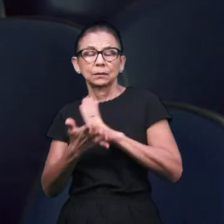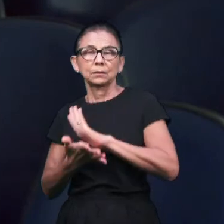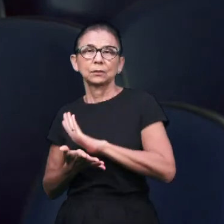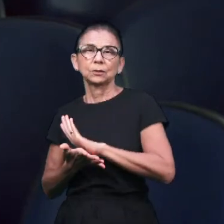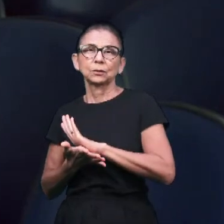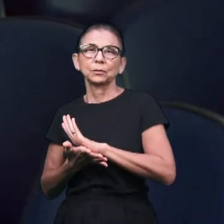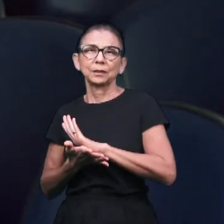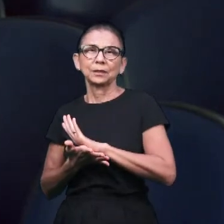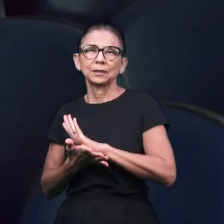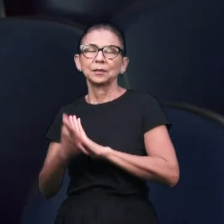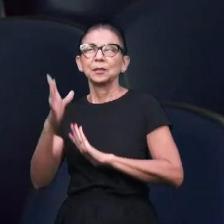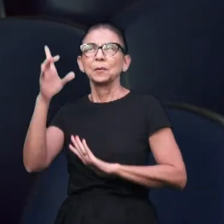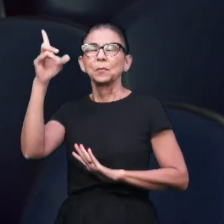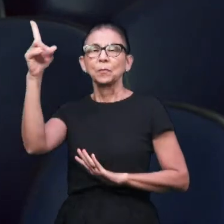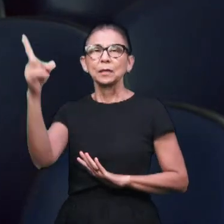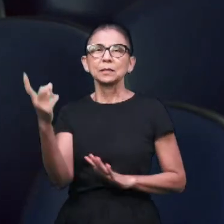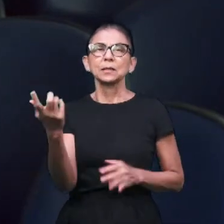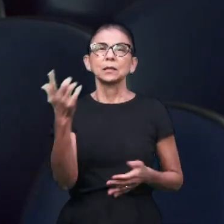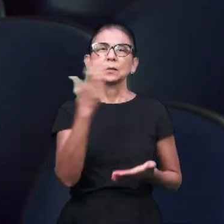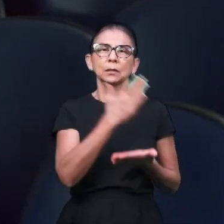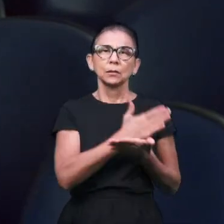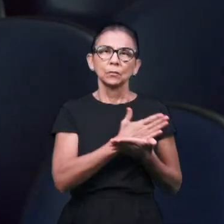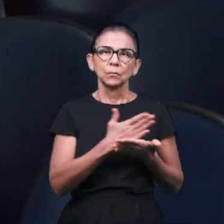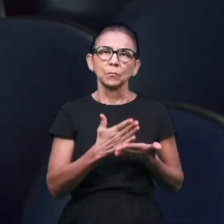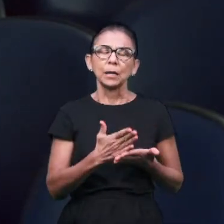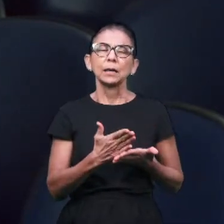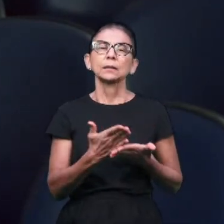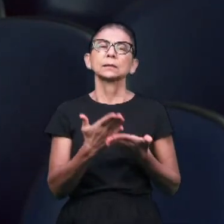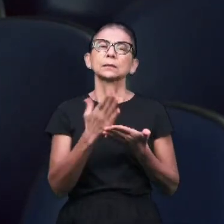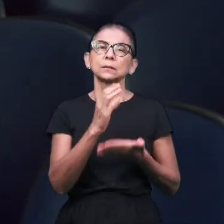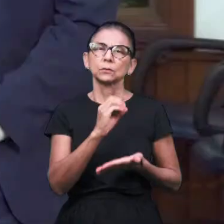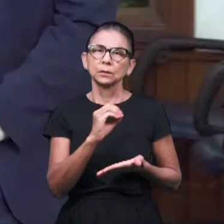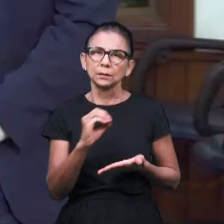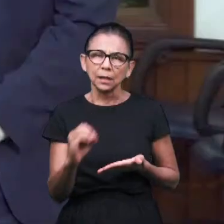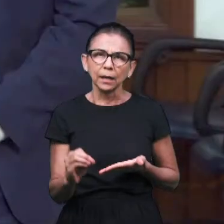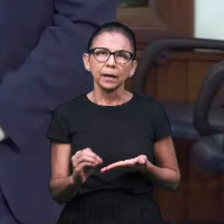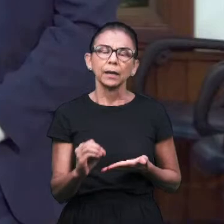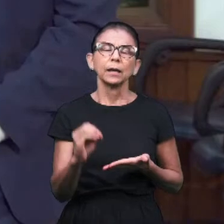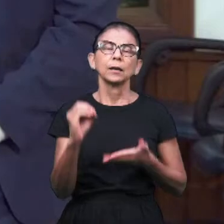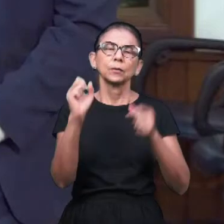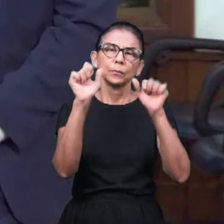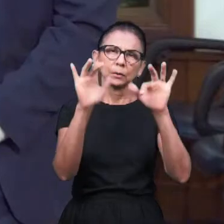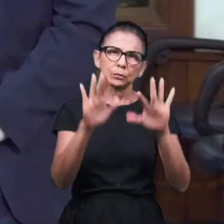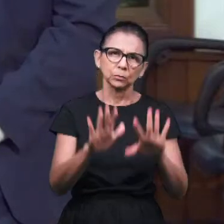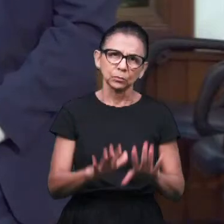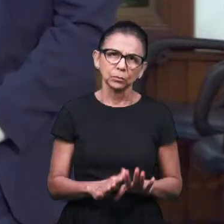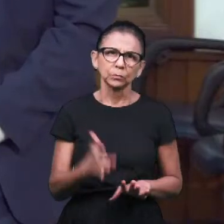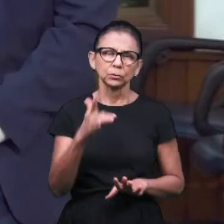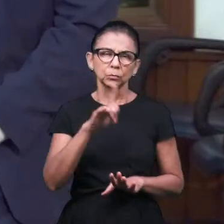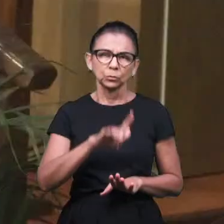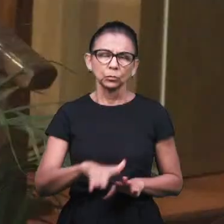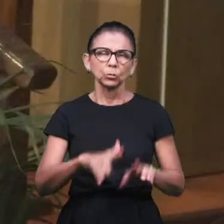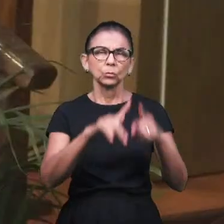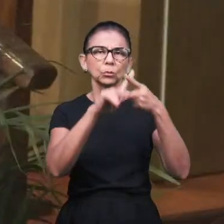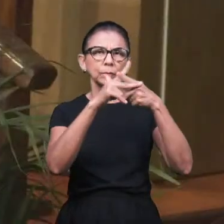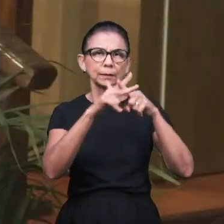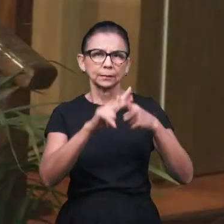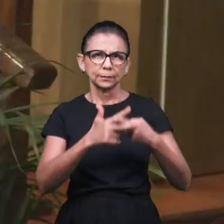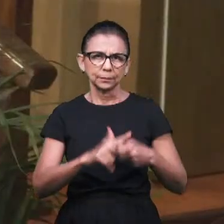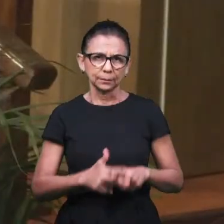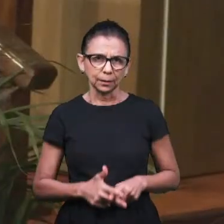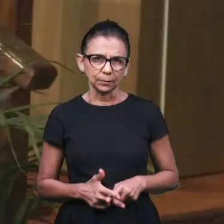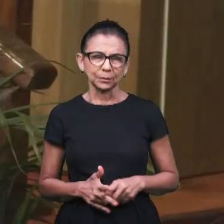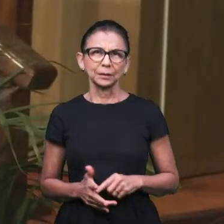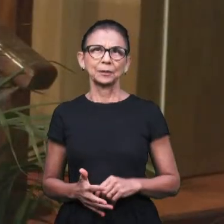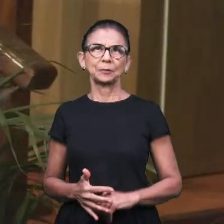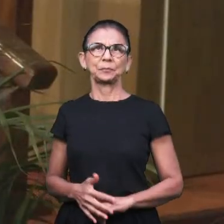é o restaurador de família de lar, né? Isso é importante. Tem uma promessa na Bíblia que desde novo